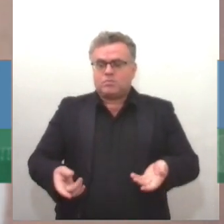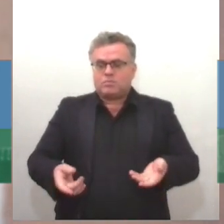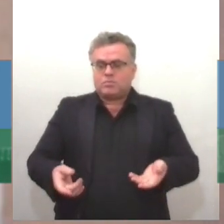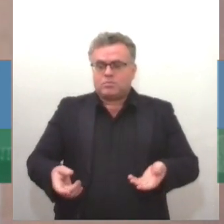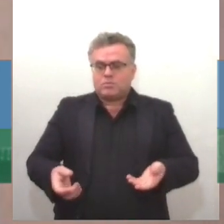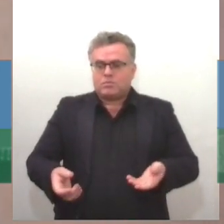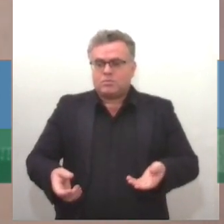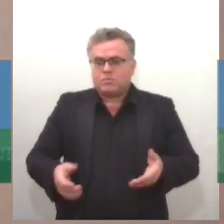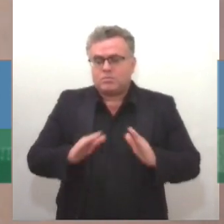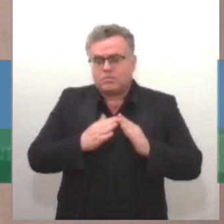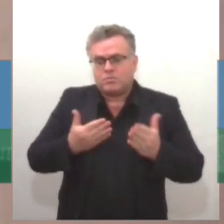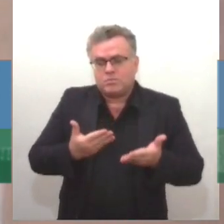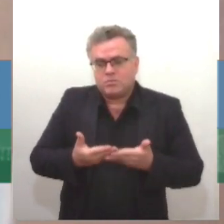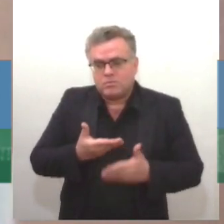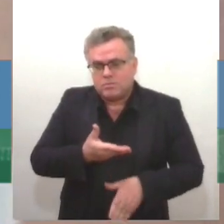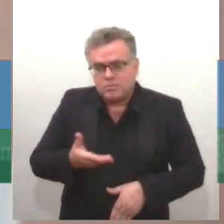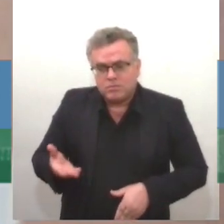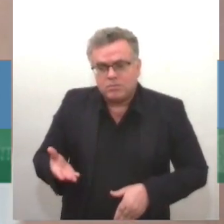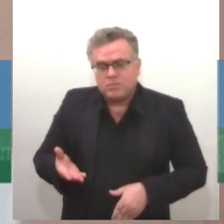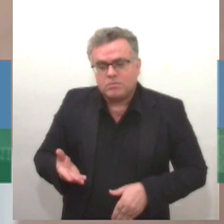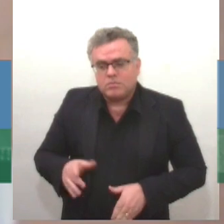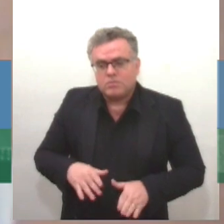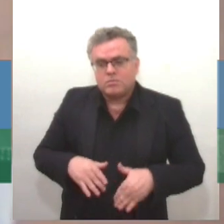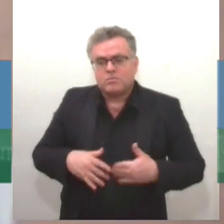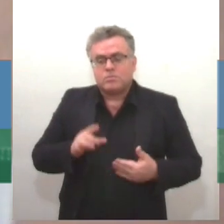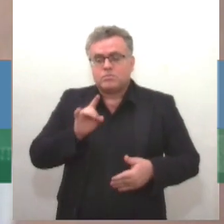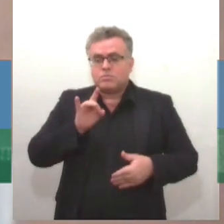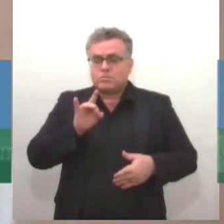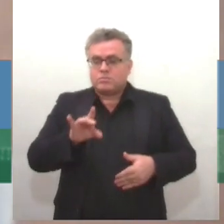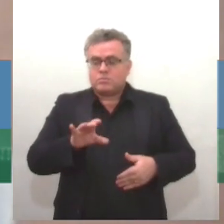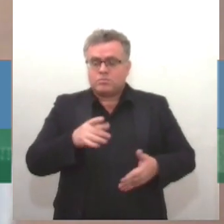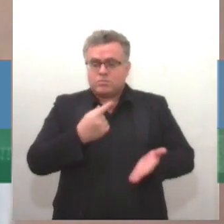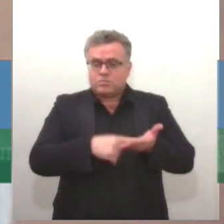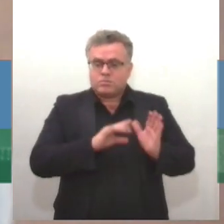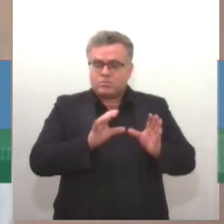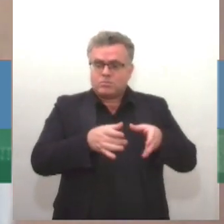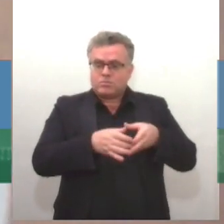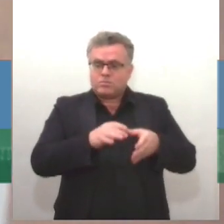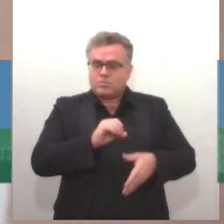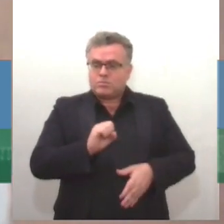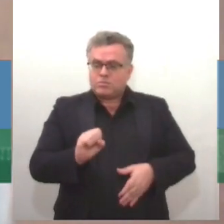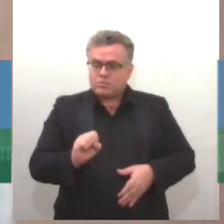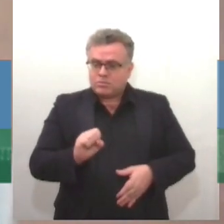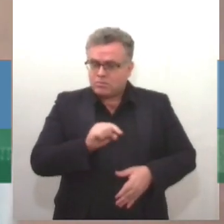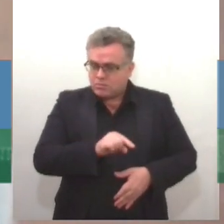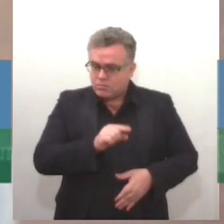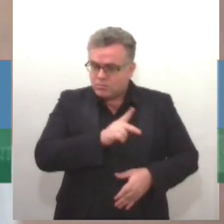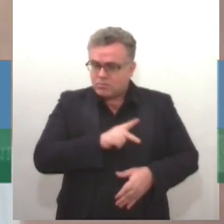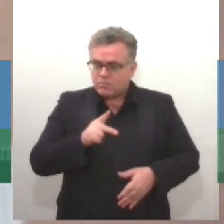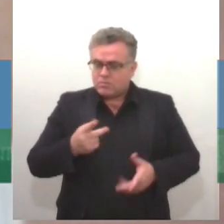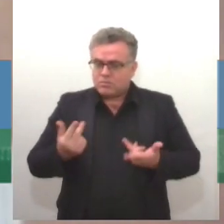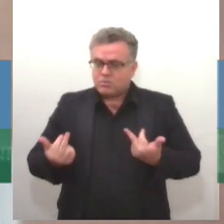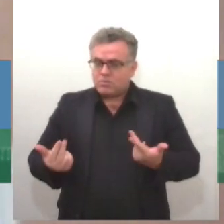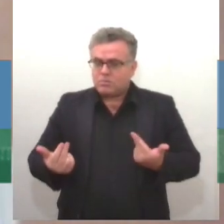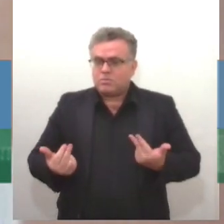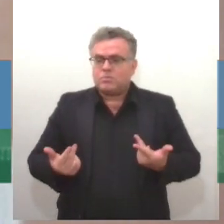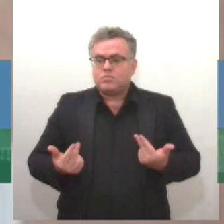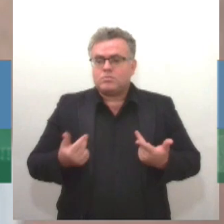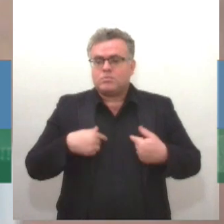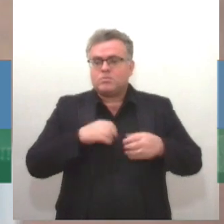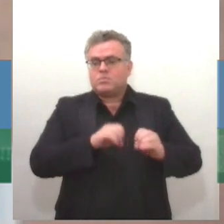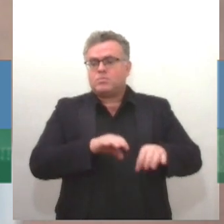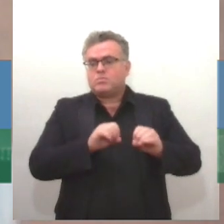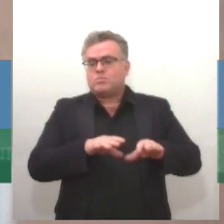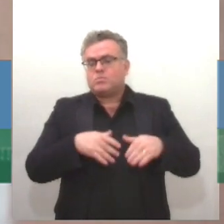pode simplesmente contratar numa OS, tá? Esses mesmos professores, e isso tudo fica fora do